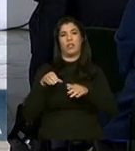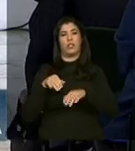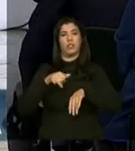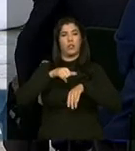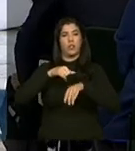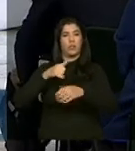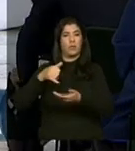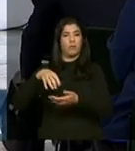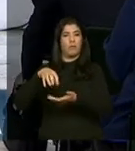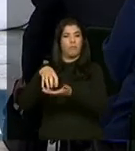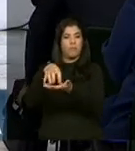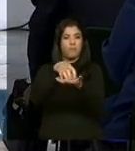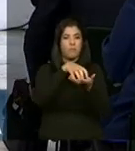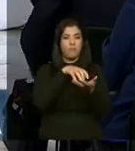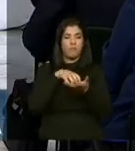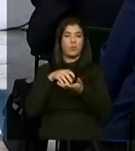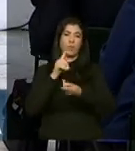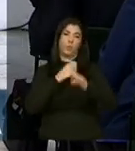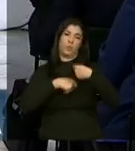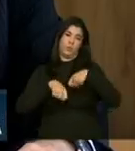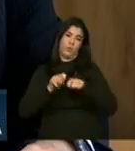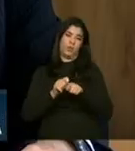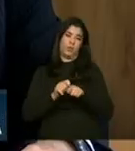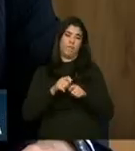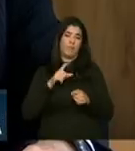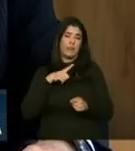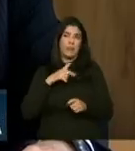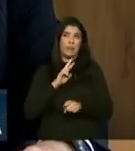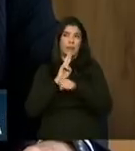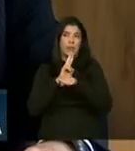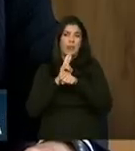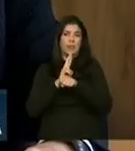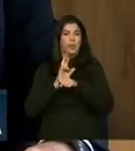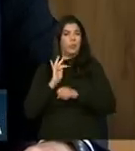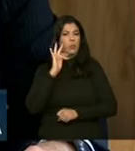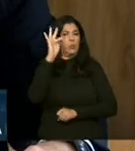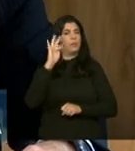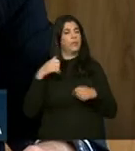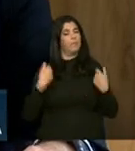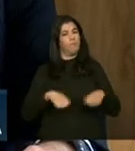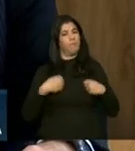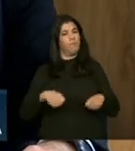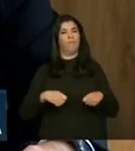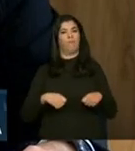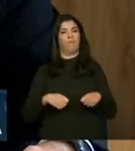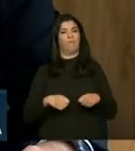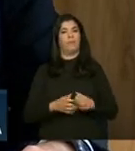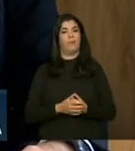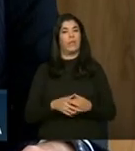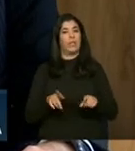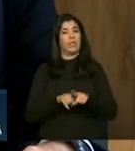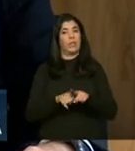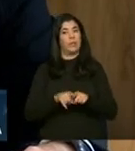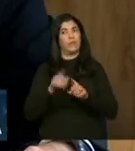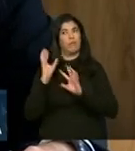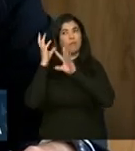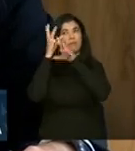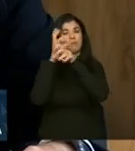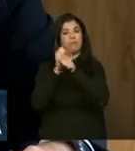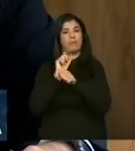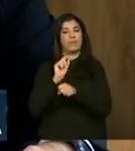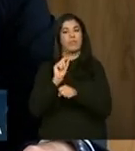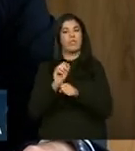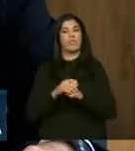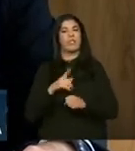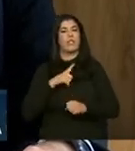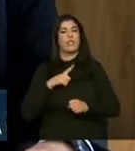tenho esperança e, eu diria mais, é absolutamente necessário. Importante reconhecer também de que a